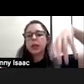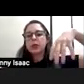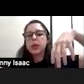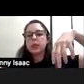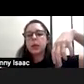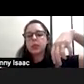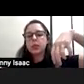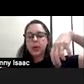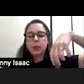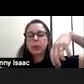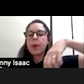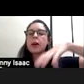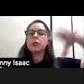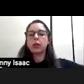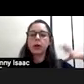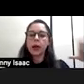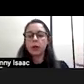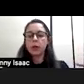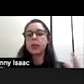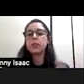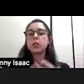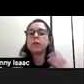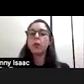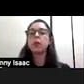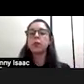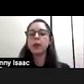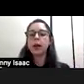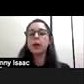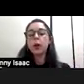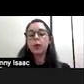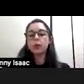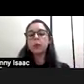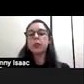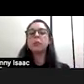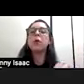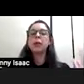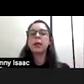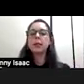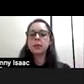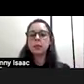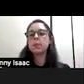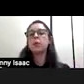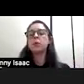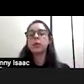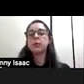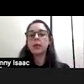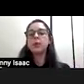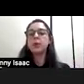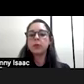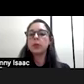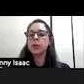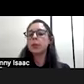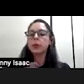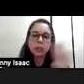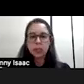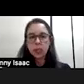Então, ele vai ficar suspenso de cabeça para baixo, sem tocar em nenhuma superfície. A gente vai quantificar o tempo de imobilidade desse animal durante 6